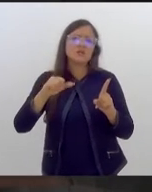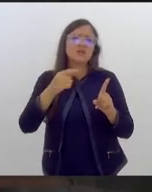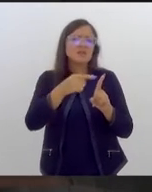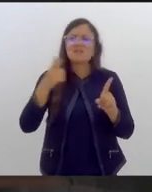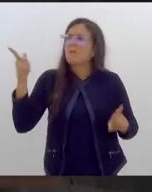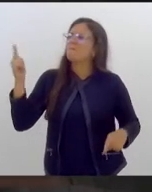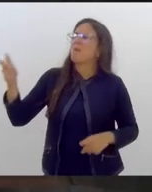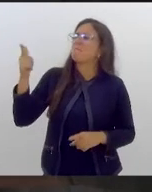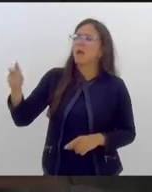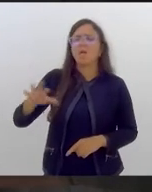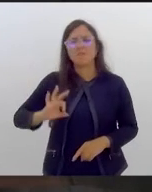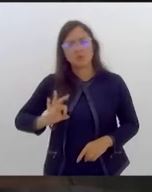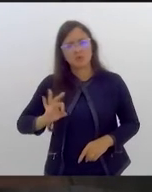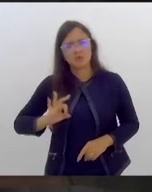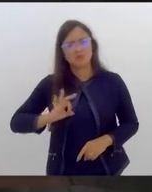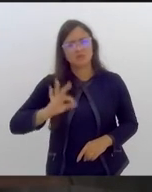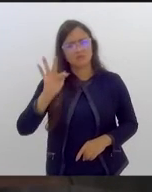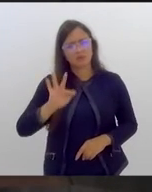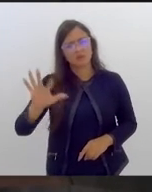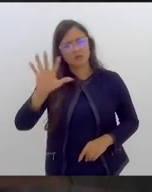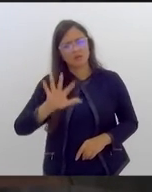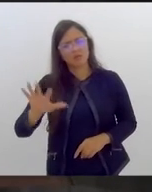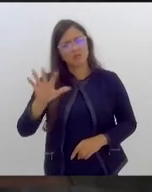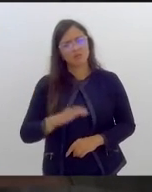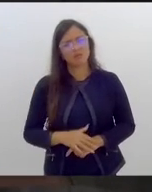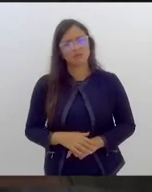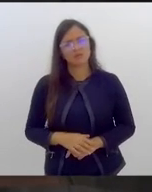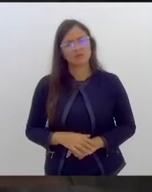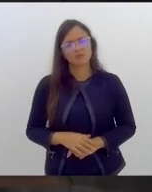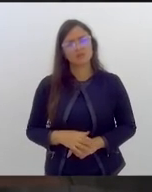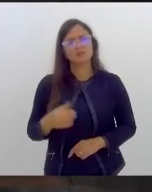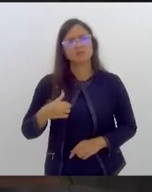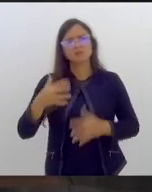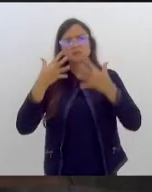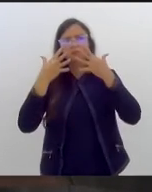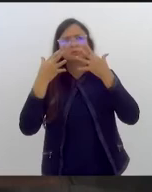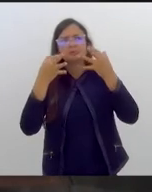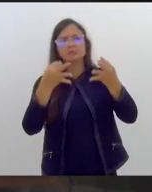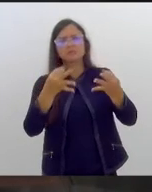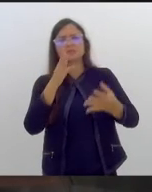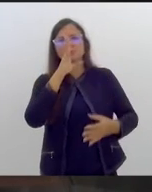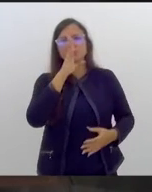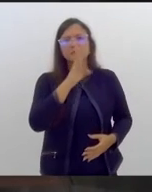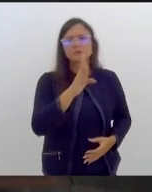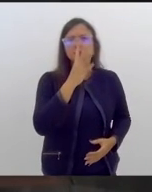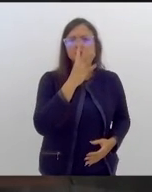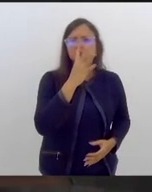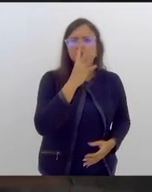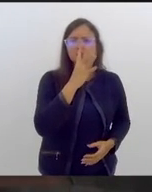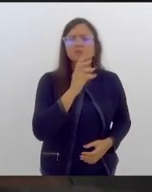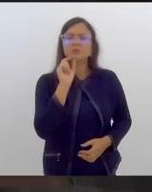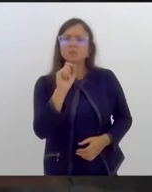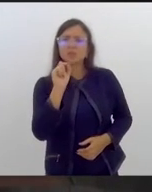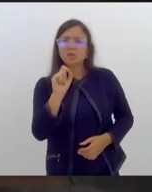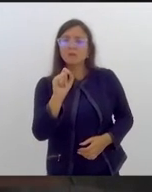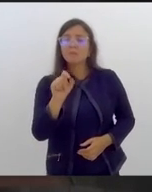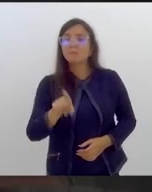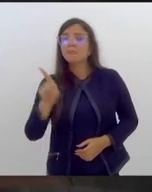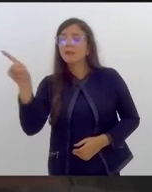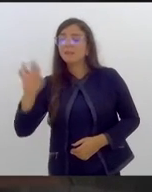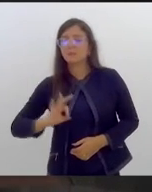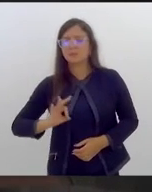Federal chama a atenção também chama atenção também o fato de que um agente da Polícia